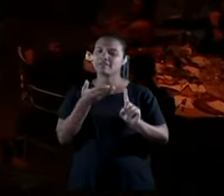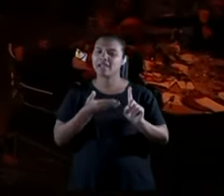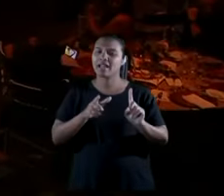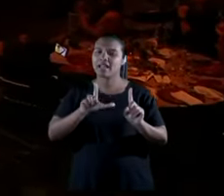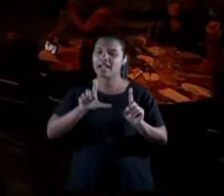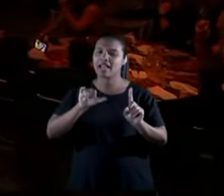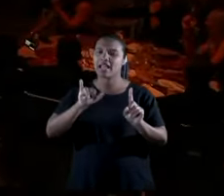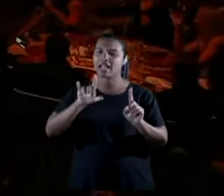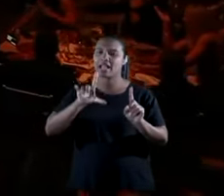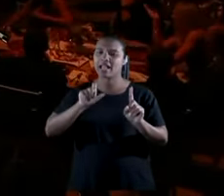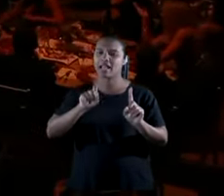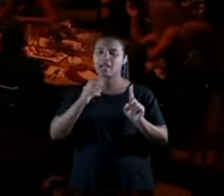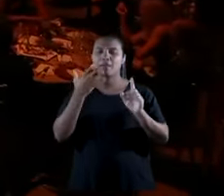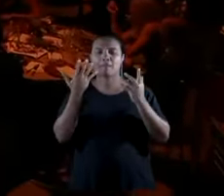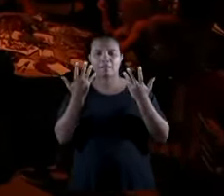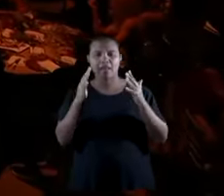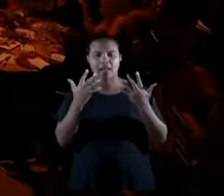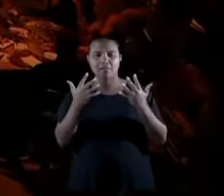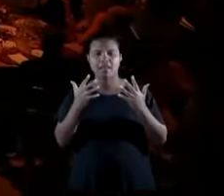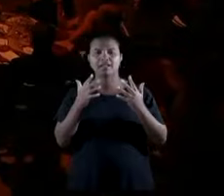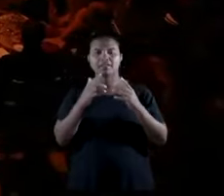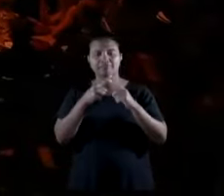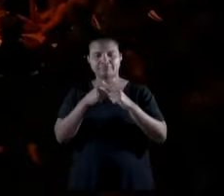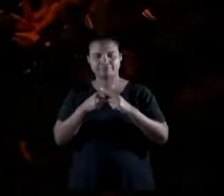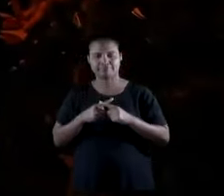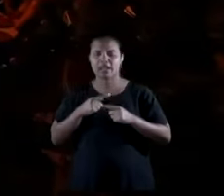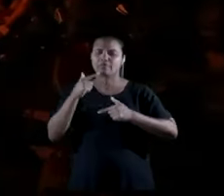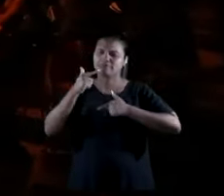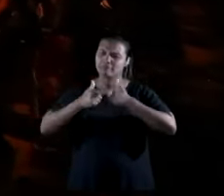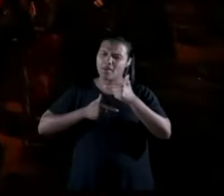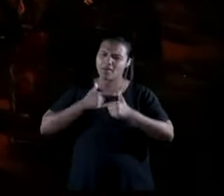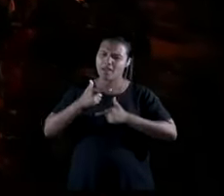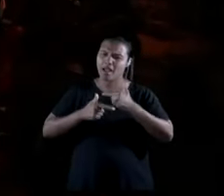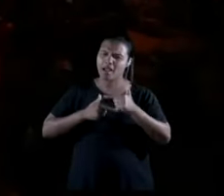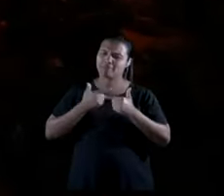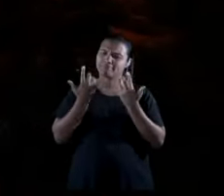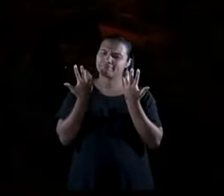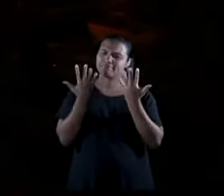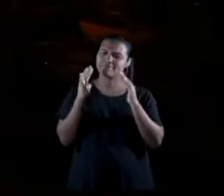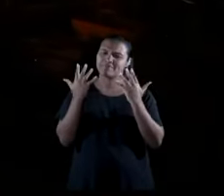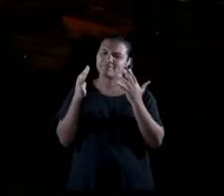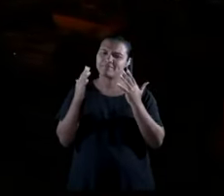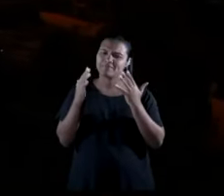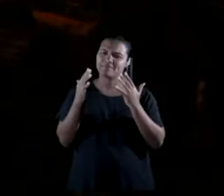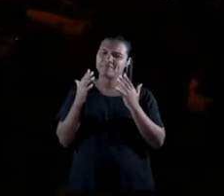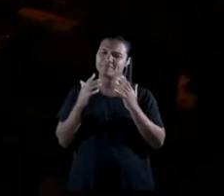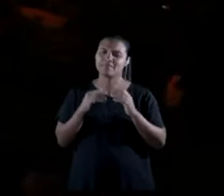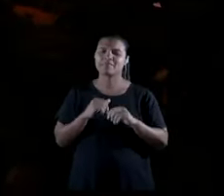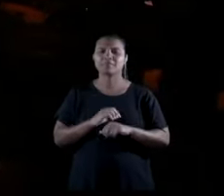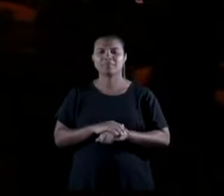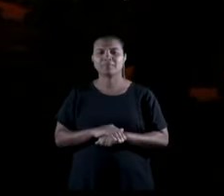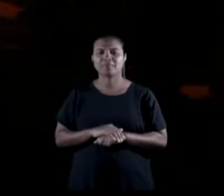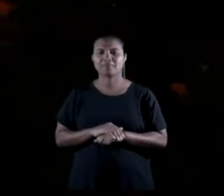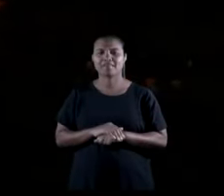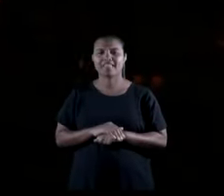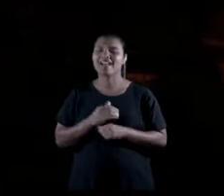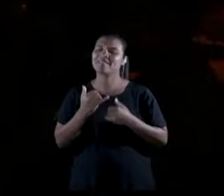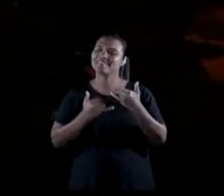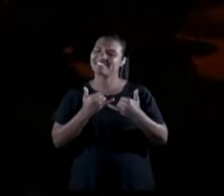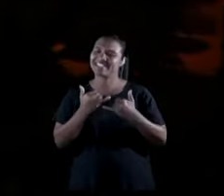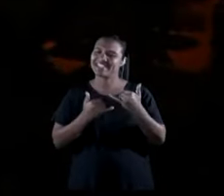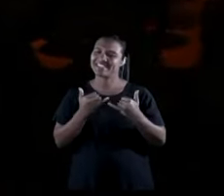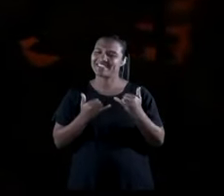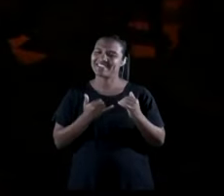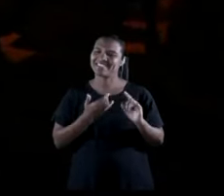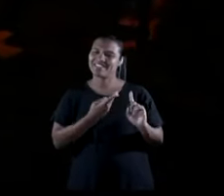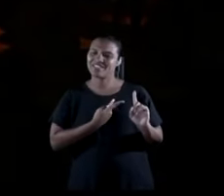parabéns por mais um título. Parabéns por esse trabalho brilhante. Eu brinco muito com o Marcelo, que ele